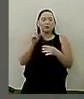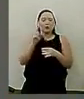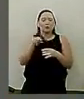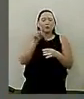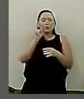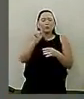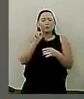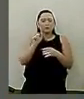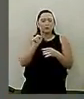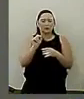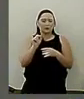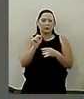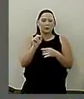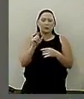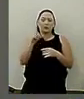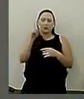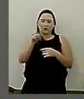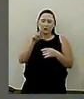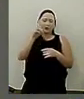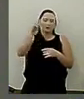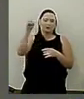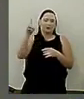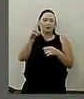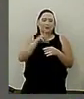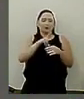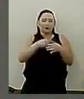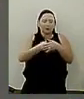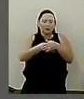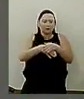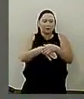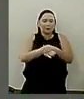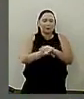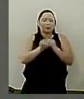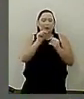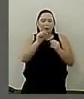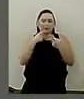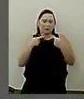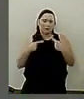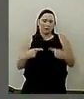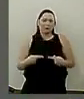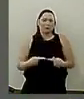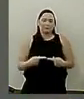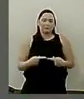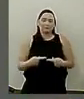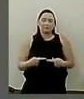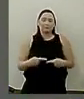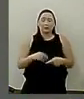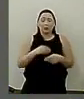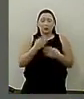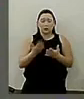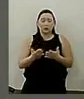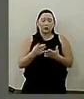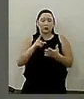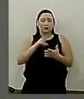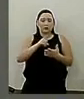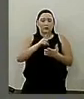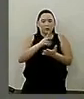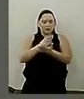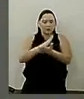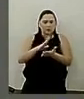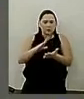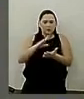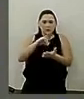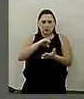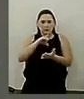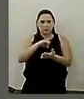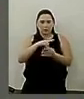é, como sempre foi, o Deus que se encarnou e veio viver entre nós. Quando nós terminarmos as